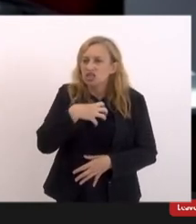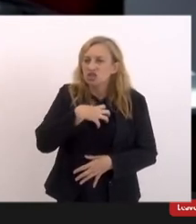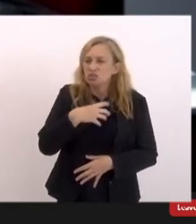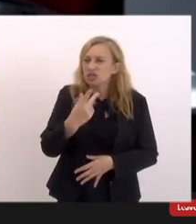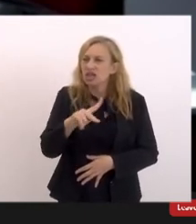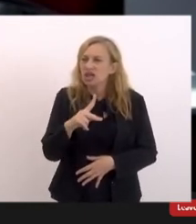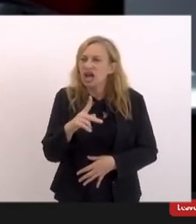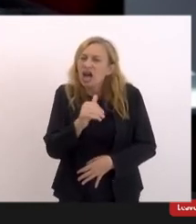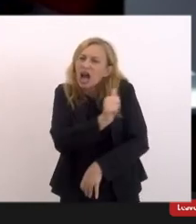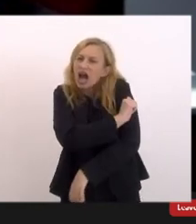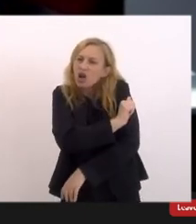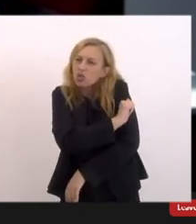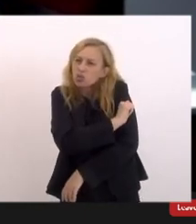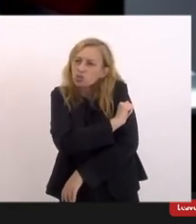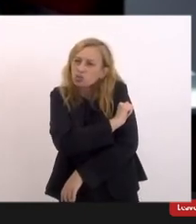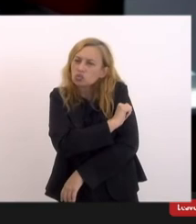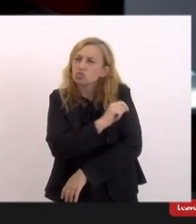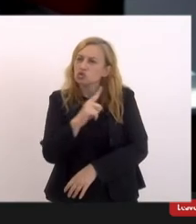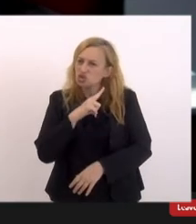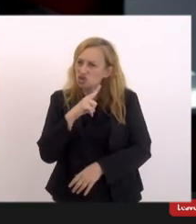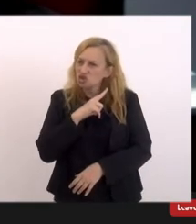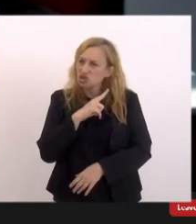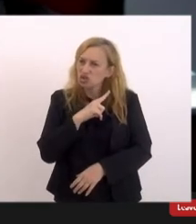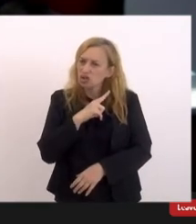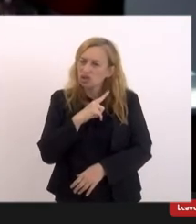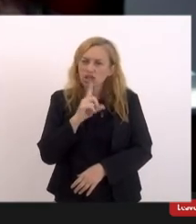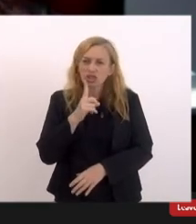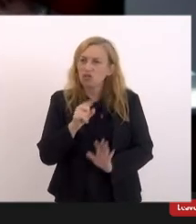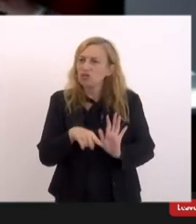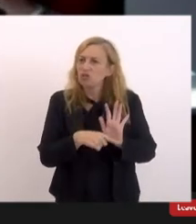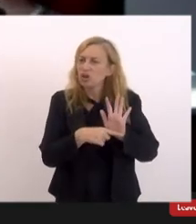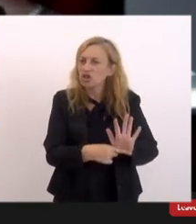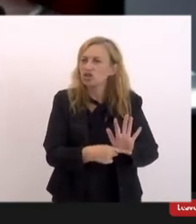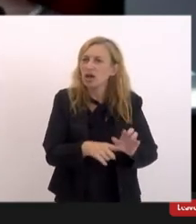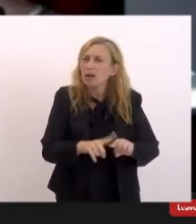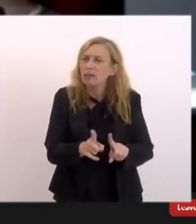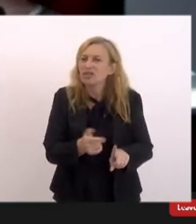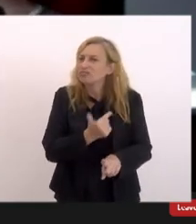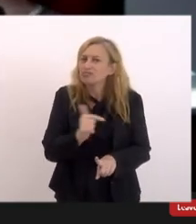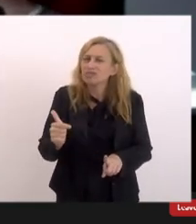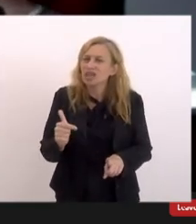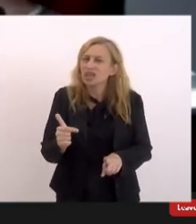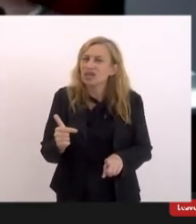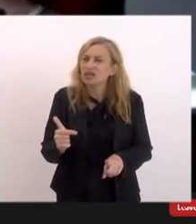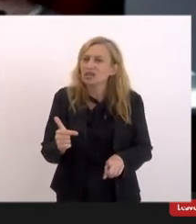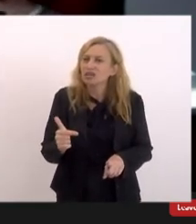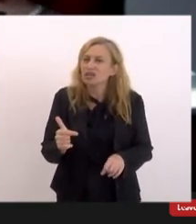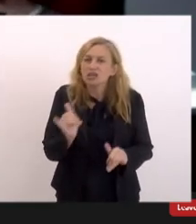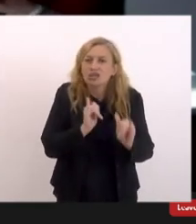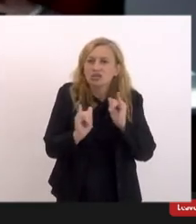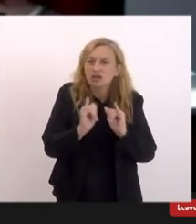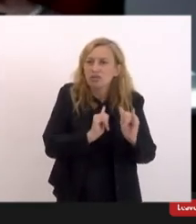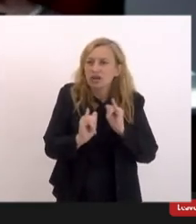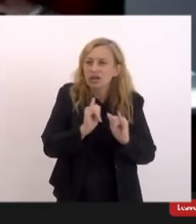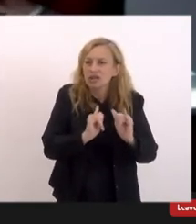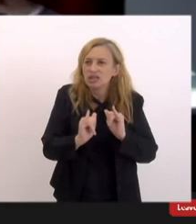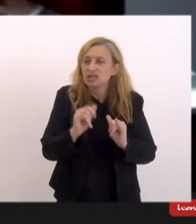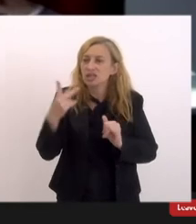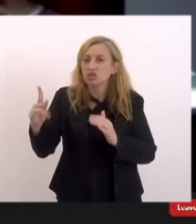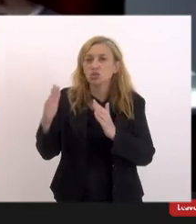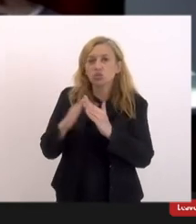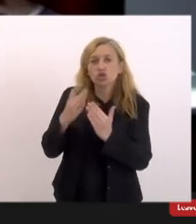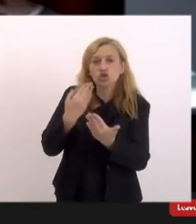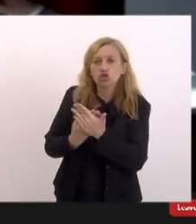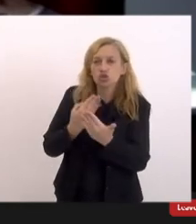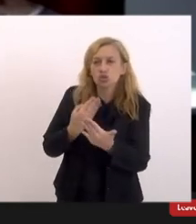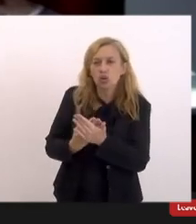ela tinha um número X de alunos e que esses alunos não foram atendidos, mas nós não temos uma formalização da sua escola